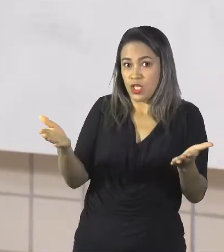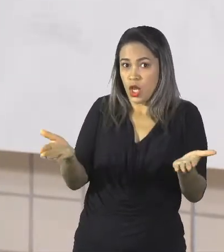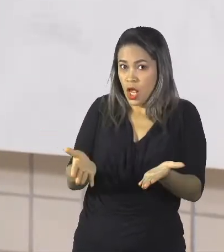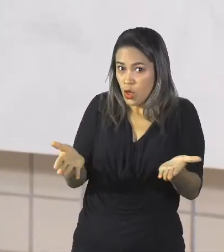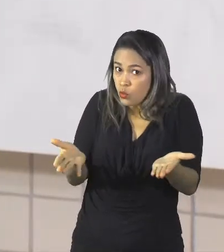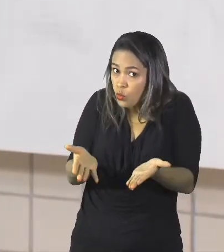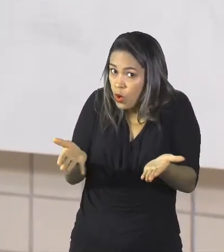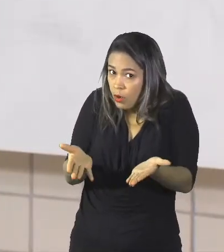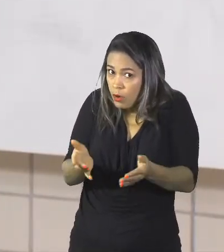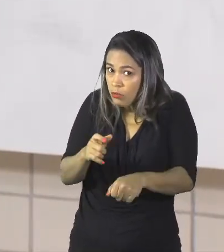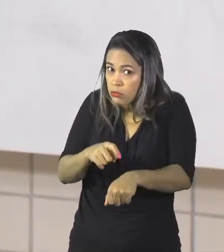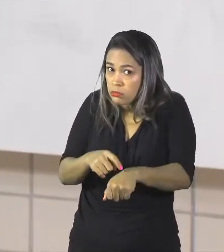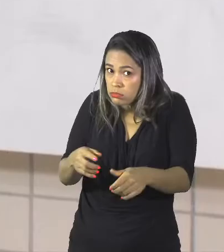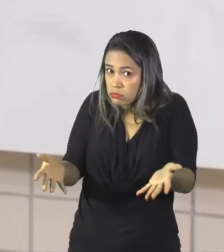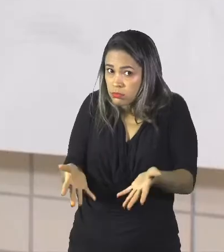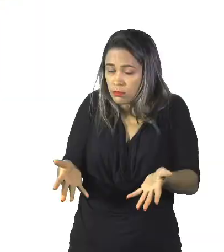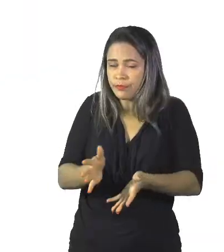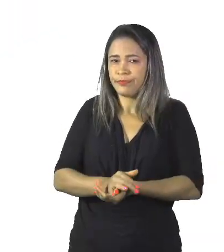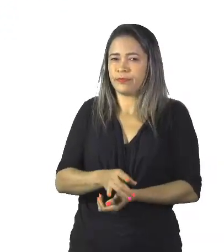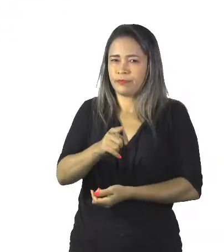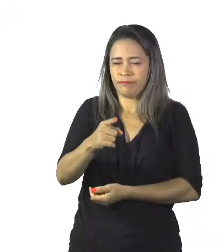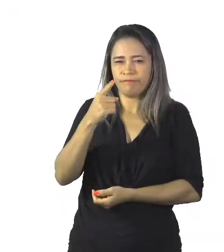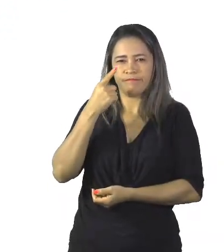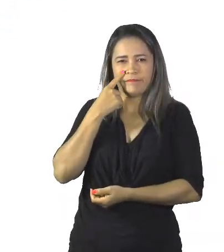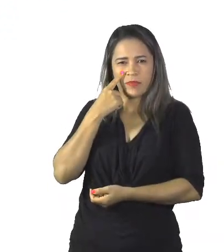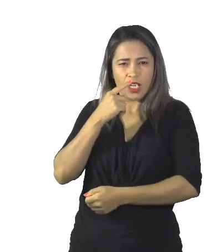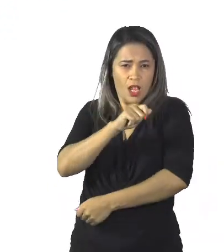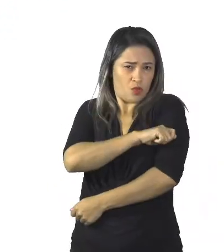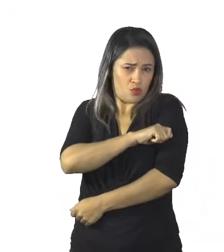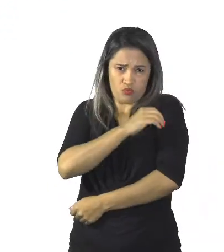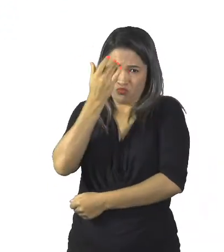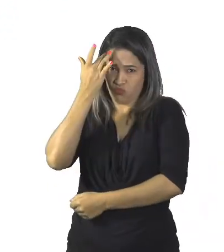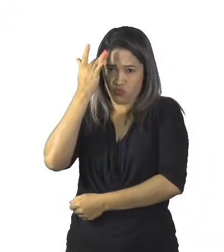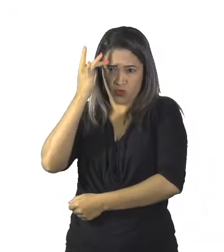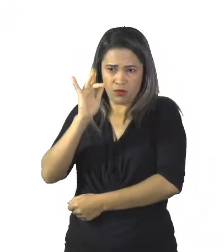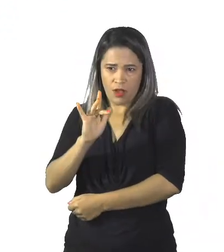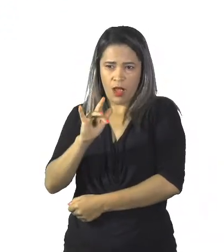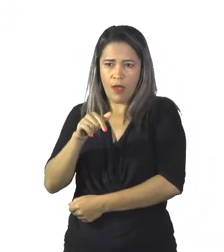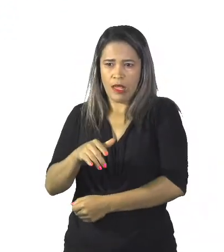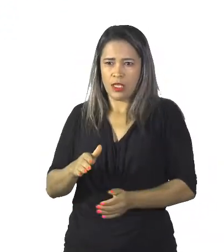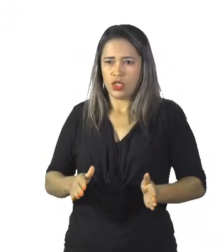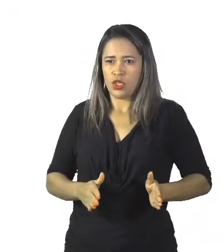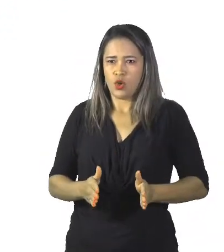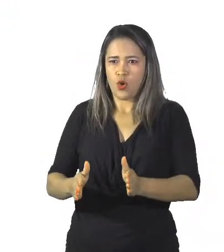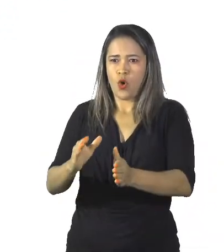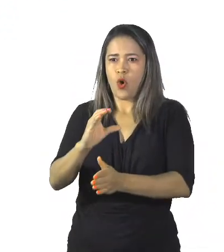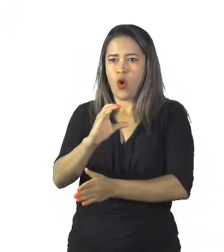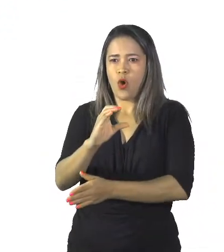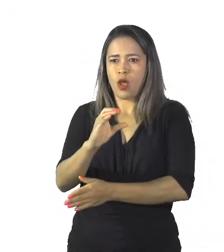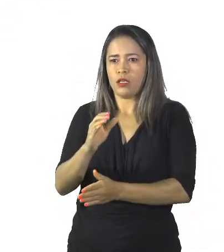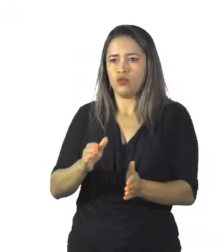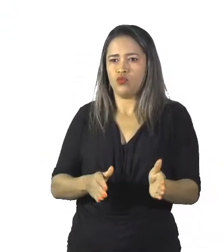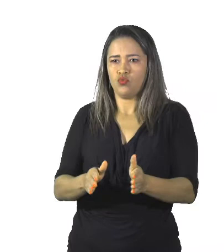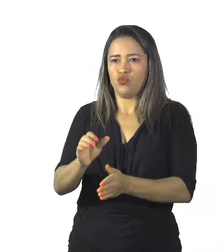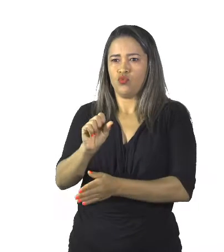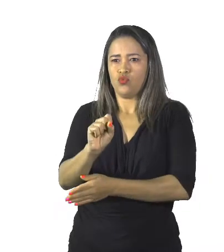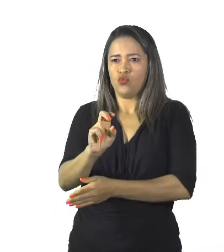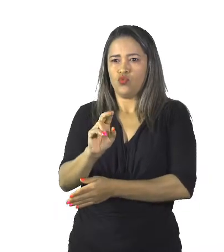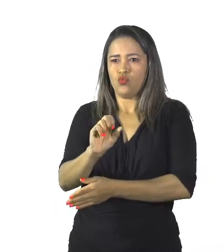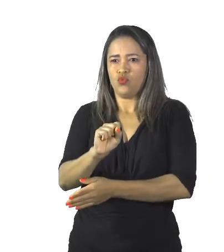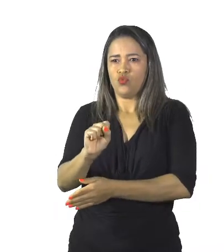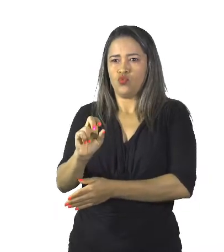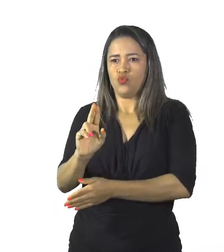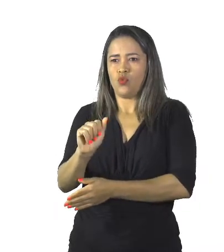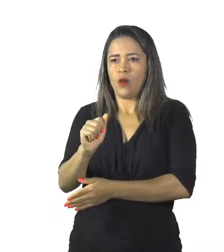bom? Para vocês, alunos que não sabem, o córrego Sussuapara, ele faz parte da história